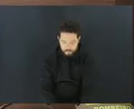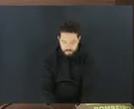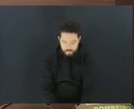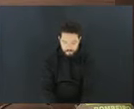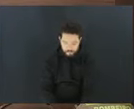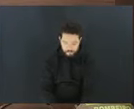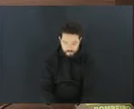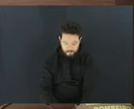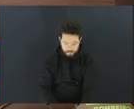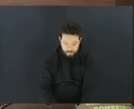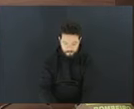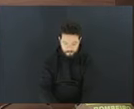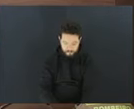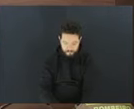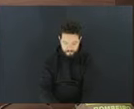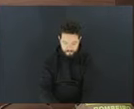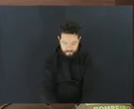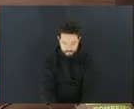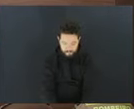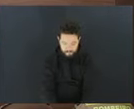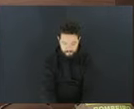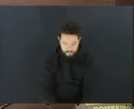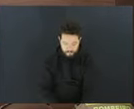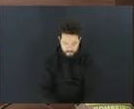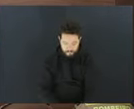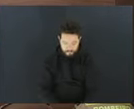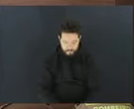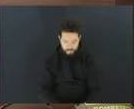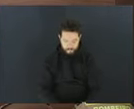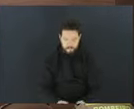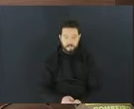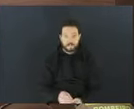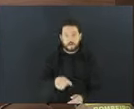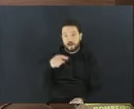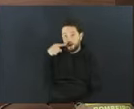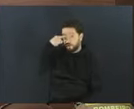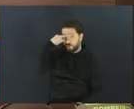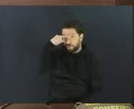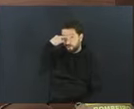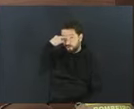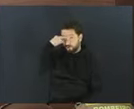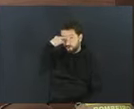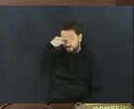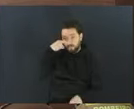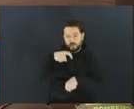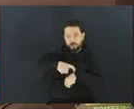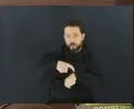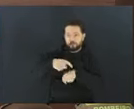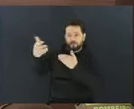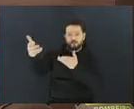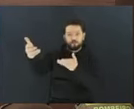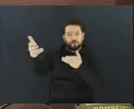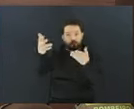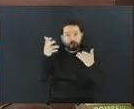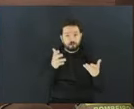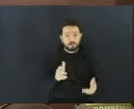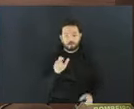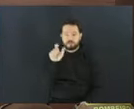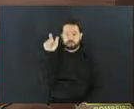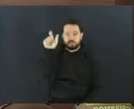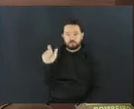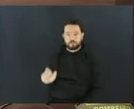076-0009-2022, de autoria do vereador Tico Kuzma, o horário da tribuna livre está destinado ao coronel Hudson Leonço